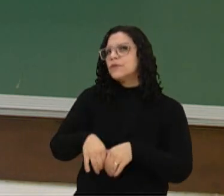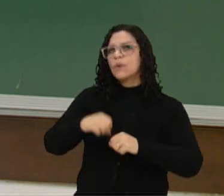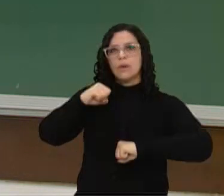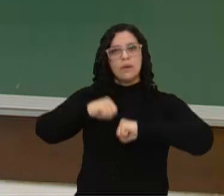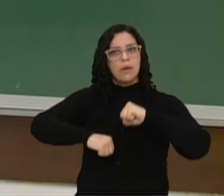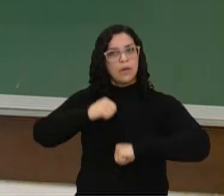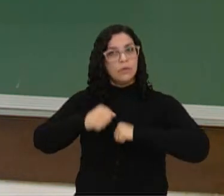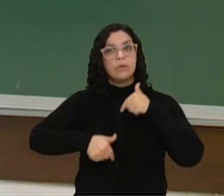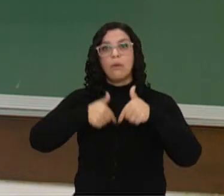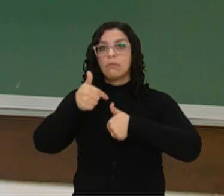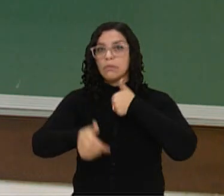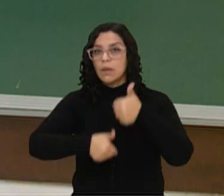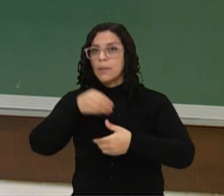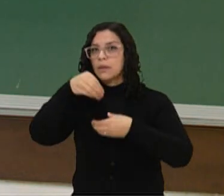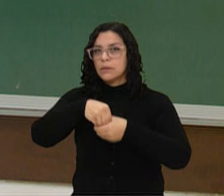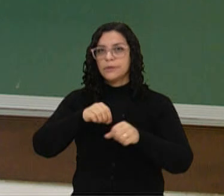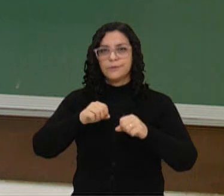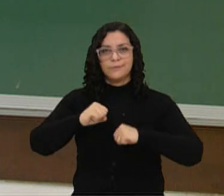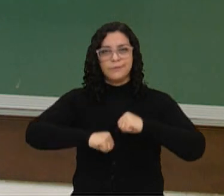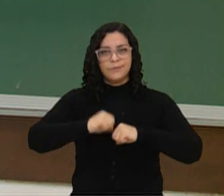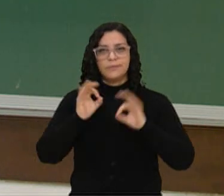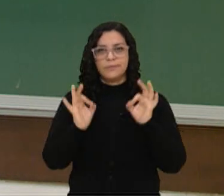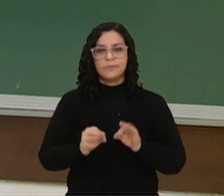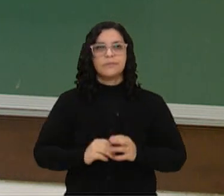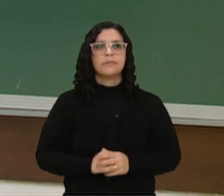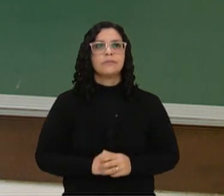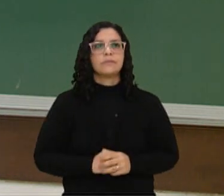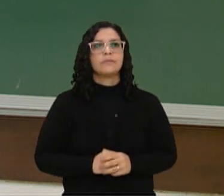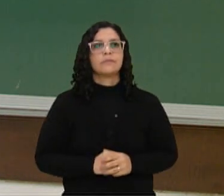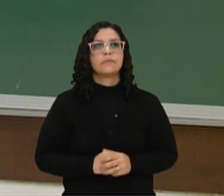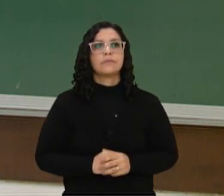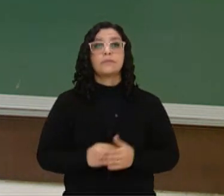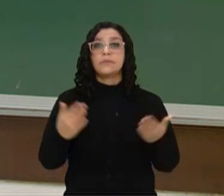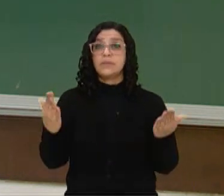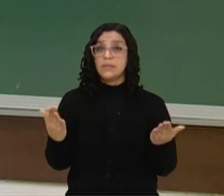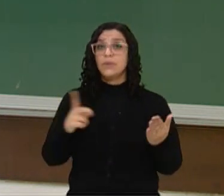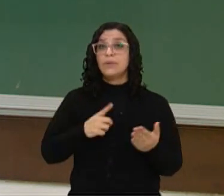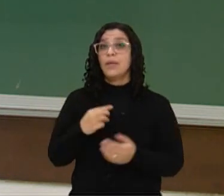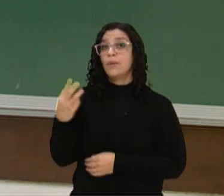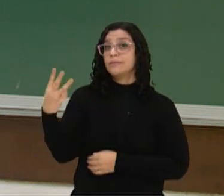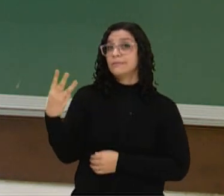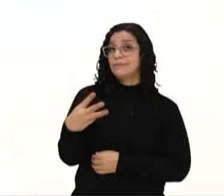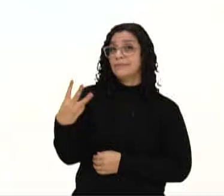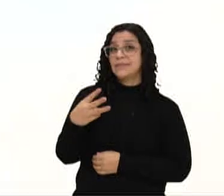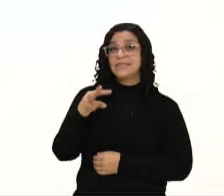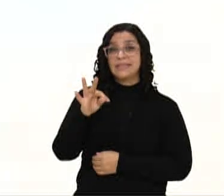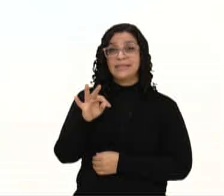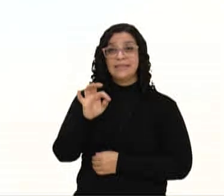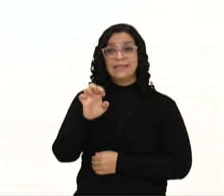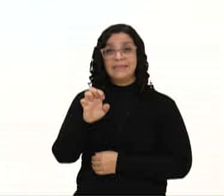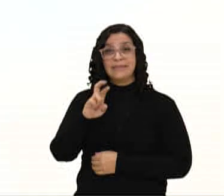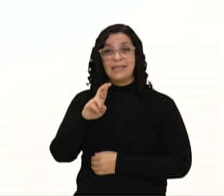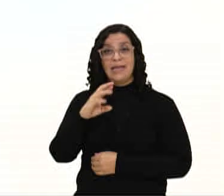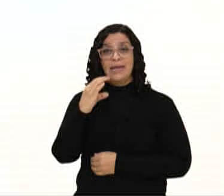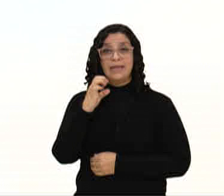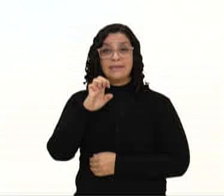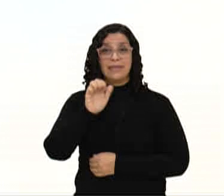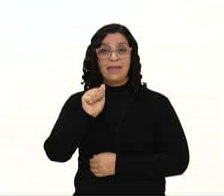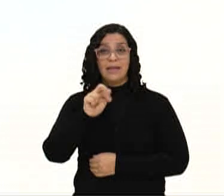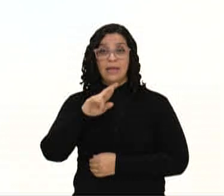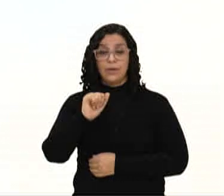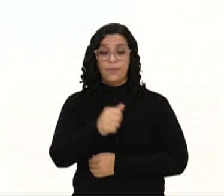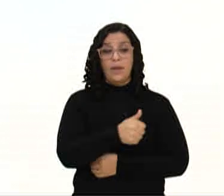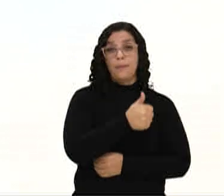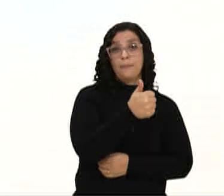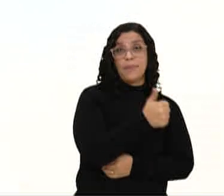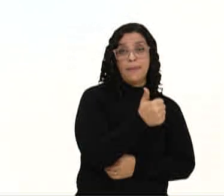é o trabalho dentro de uma indústria, certo? E aí, setor terciário, então nós vimos lá o setor primário, que